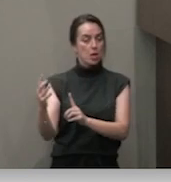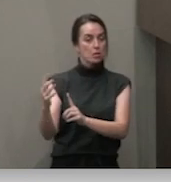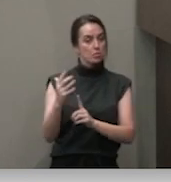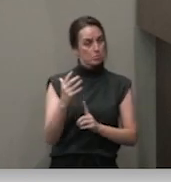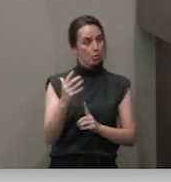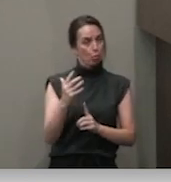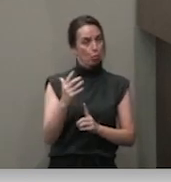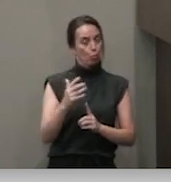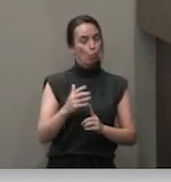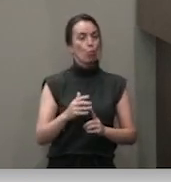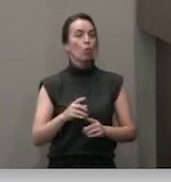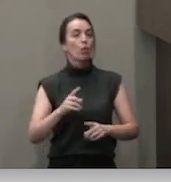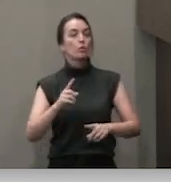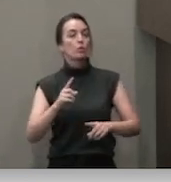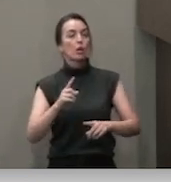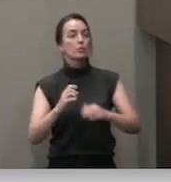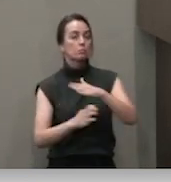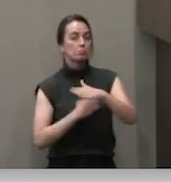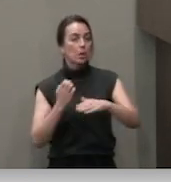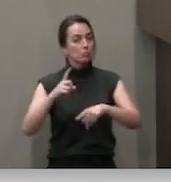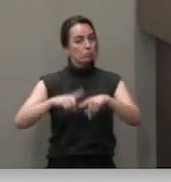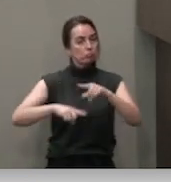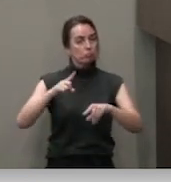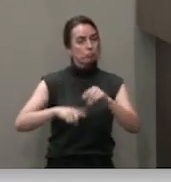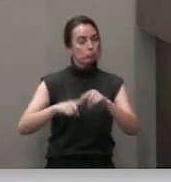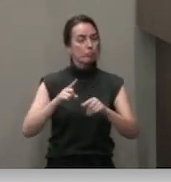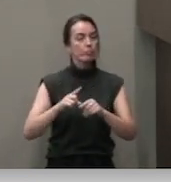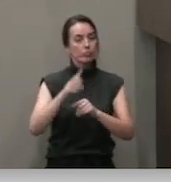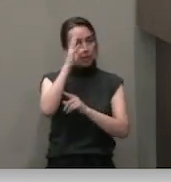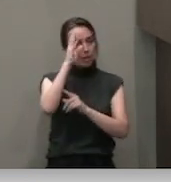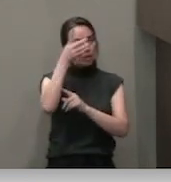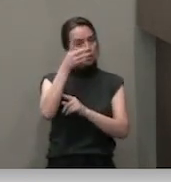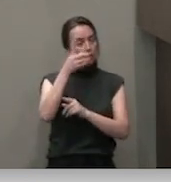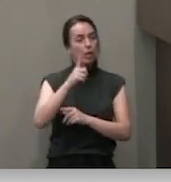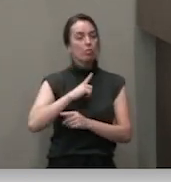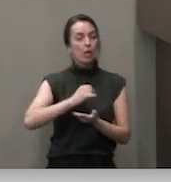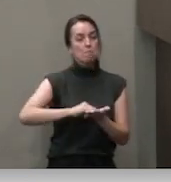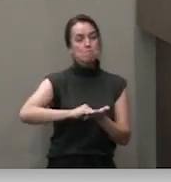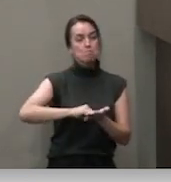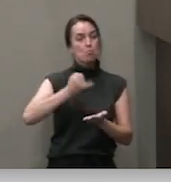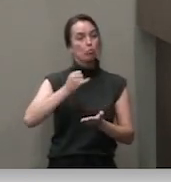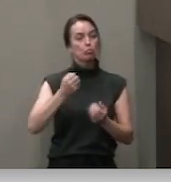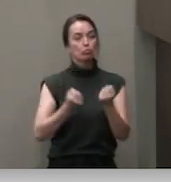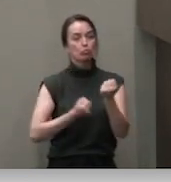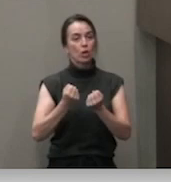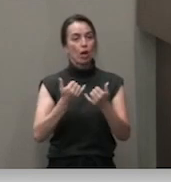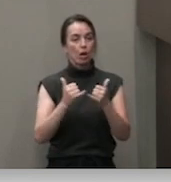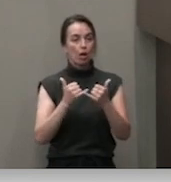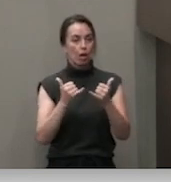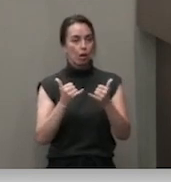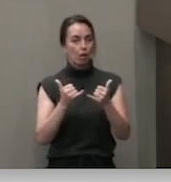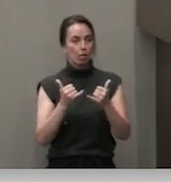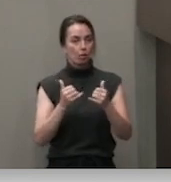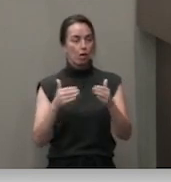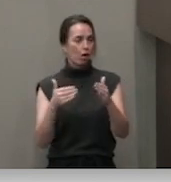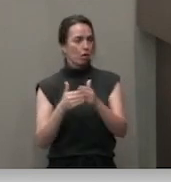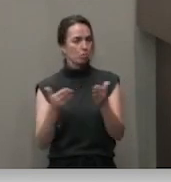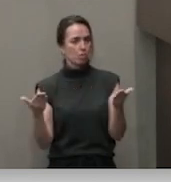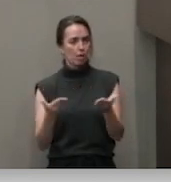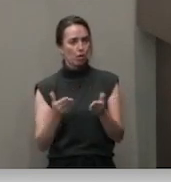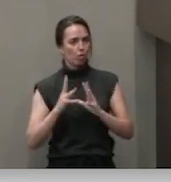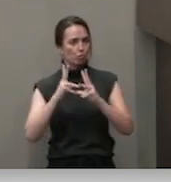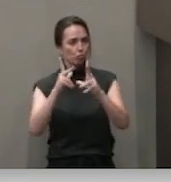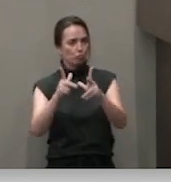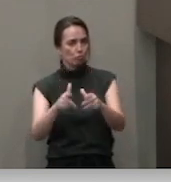Resolveu tributar a importação de carros elétricos que até agora todas as empresas de do mundo podiam